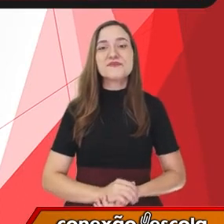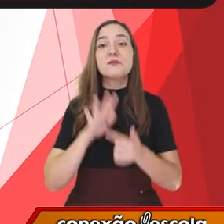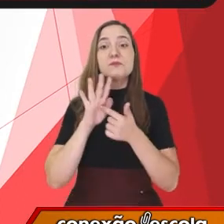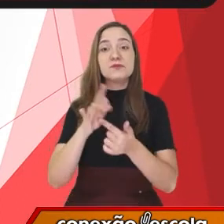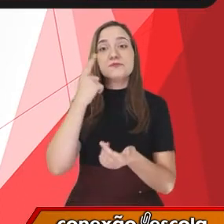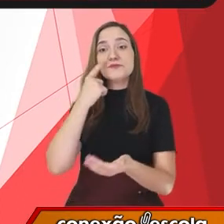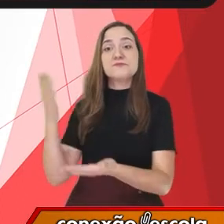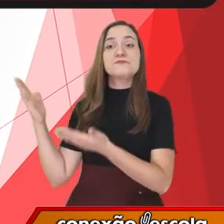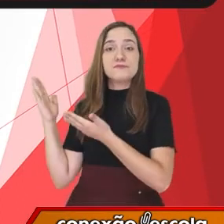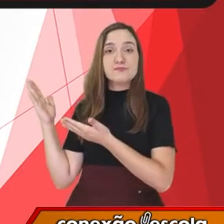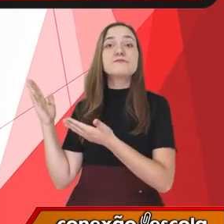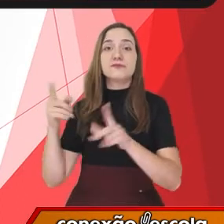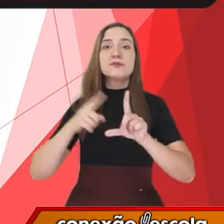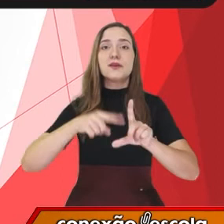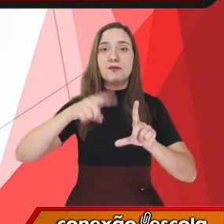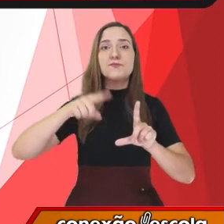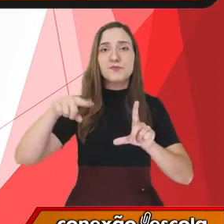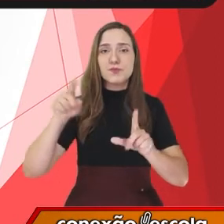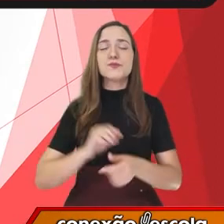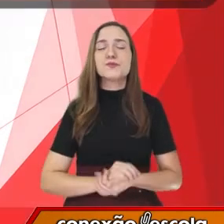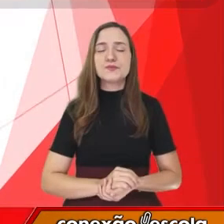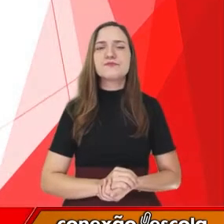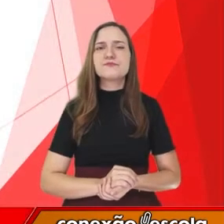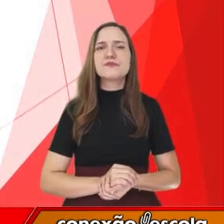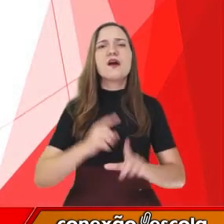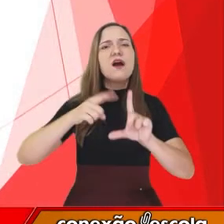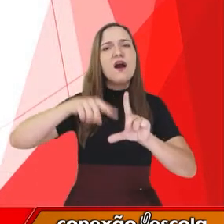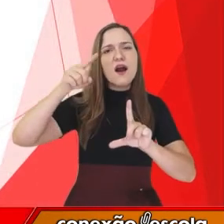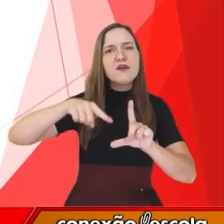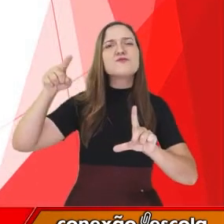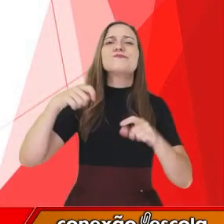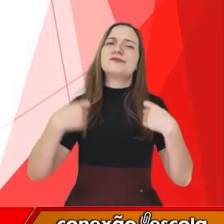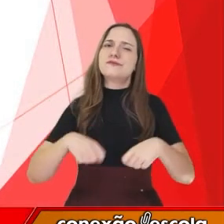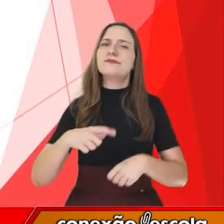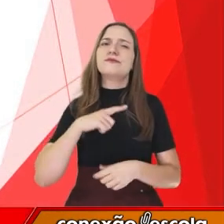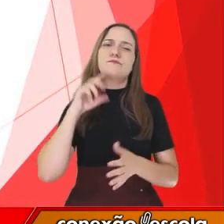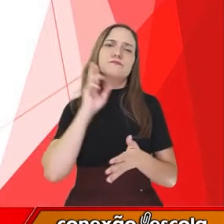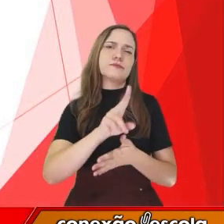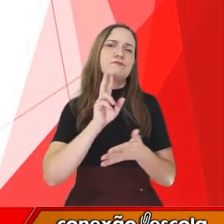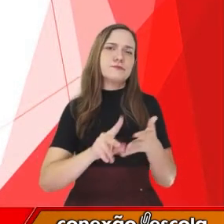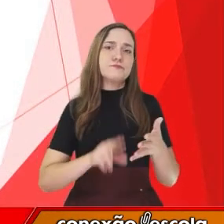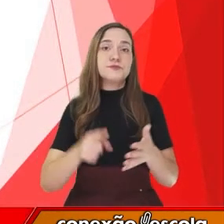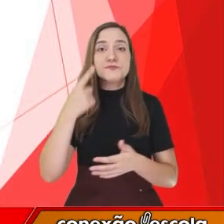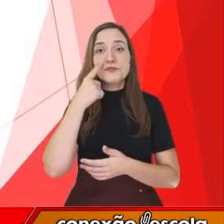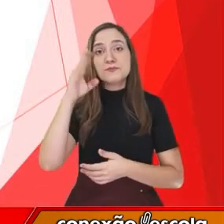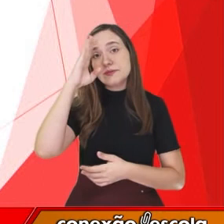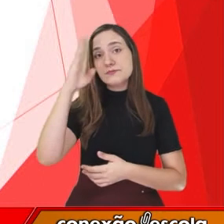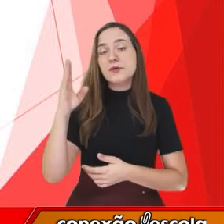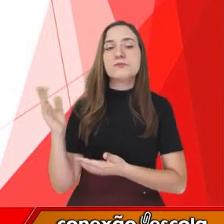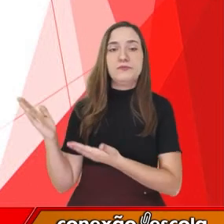Nessa imagem há um gráfico. Os gráficos precisam ter vários elementos, como a gente disse agora.